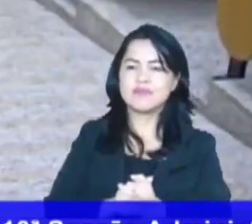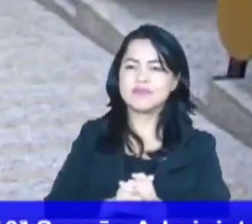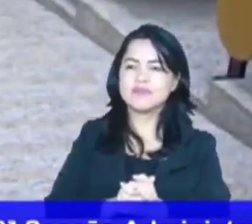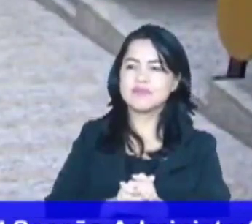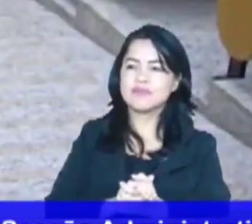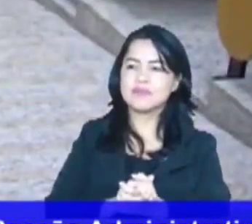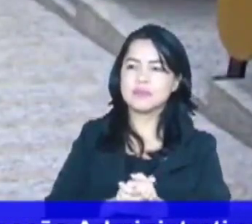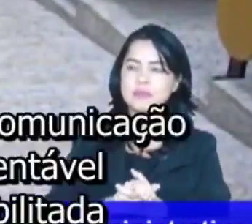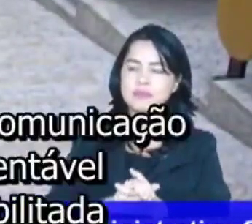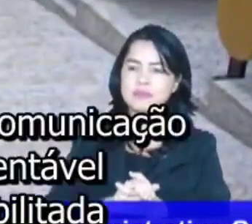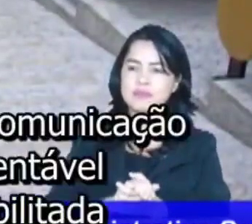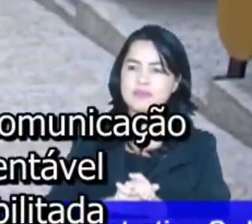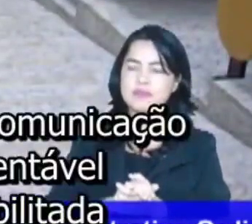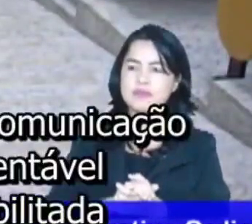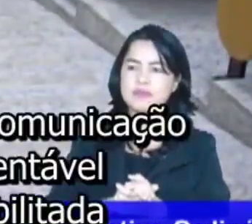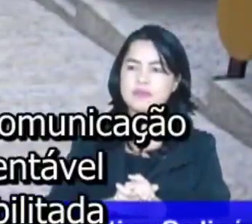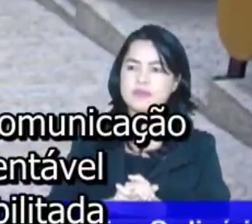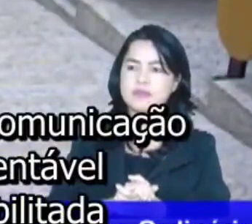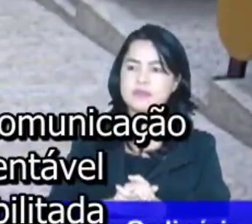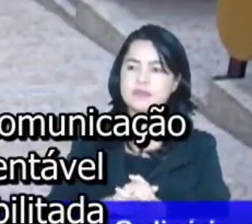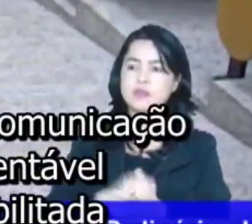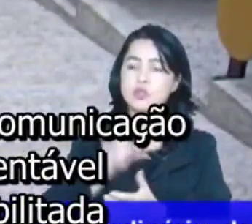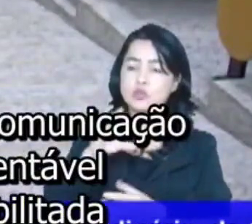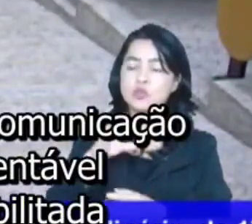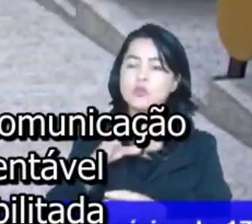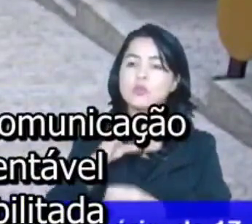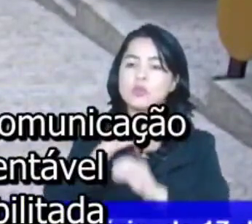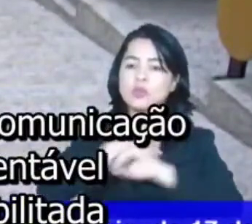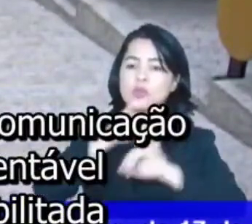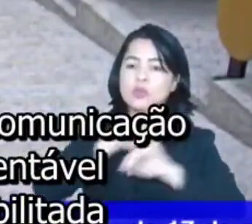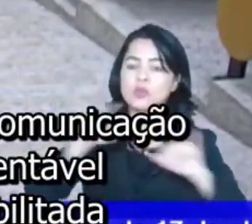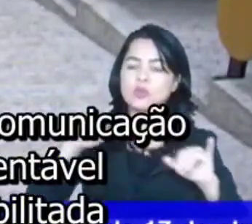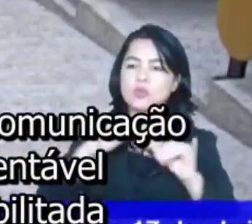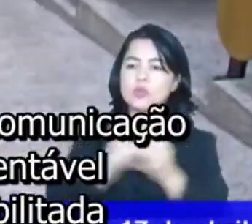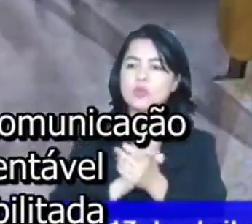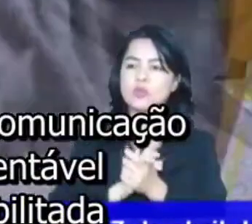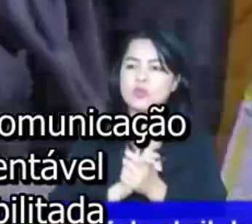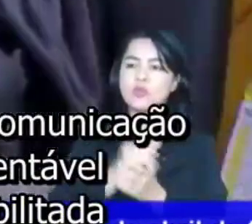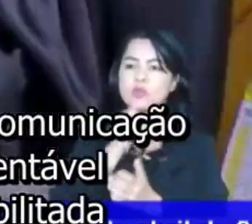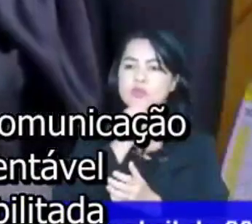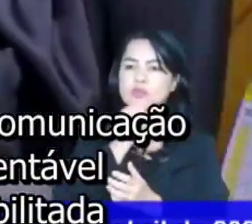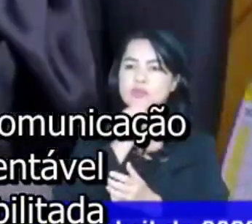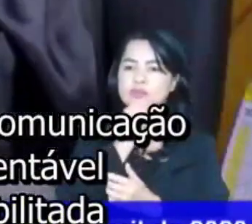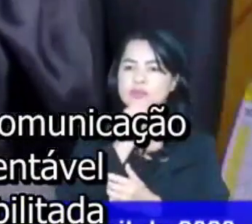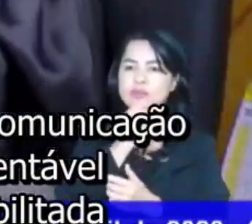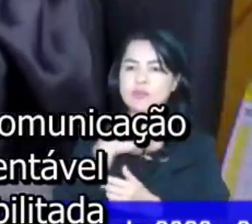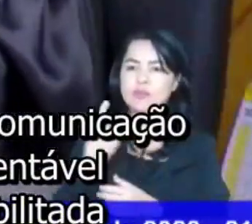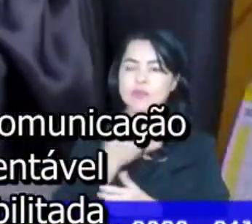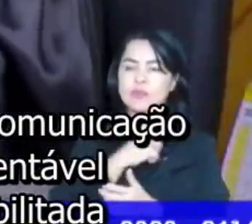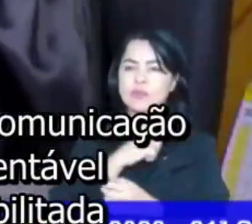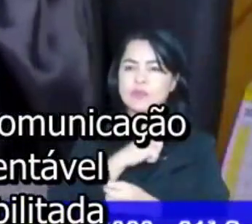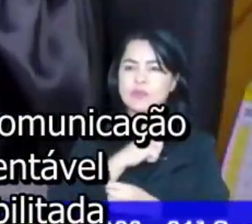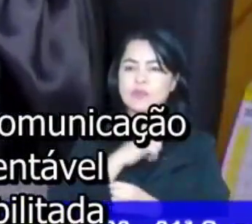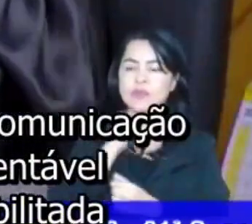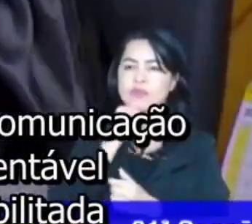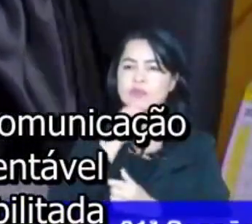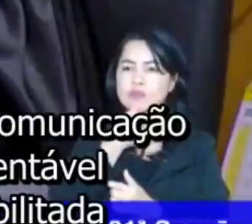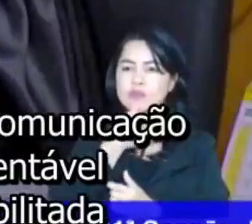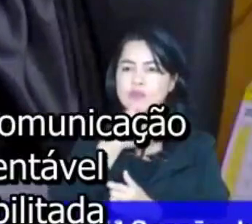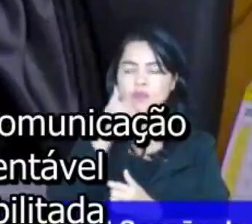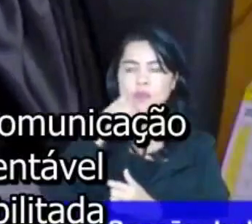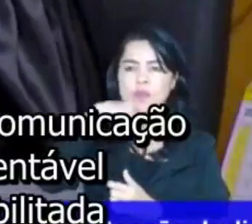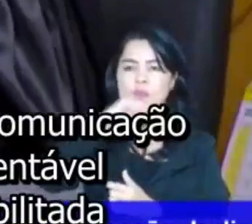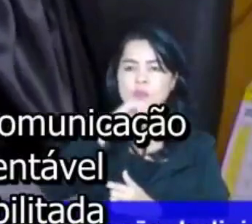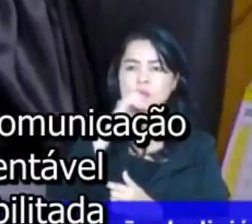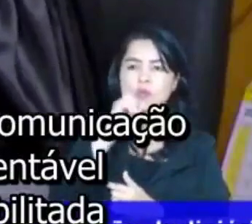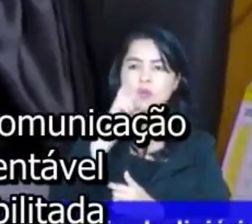Então, deixa eu só fazer a comunicação, que é necessário fazer a comunicação, ainda agora há pouco, né? Foco desembargador Uma João lamentável perda, Lages. que a mãe do